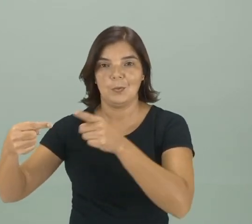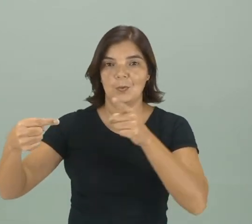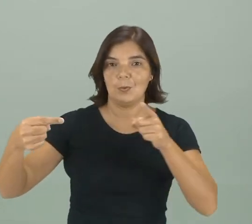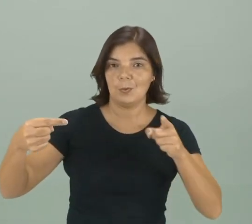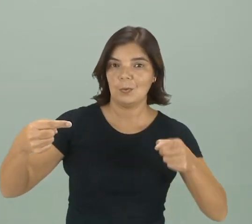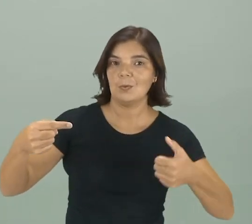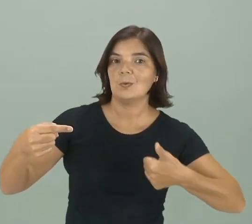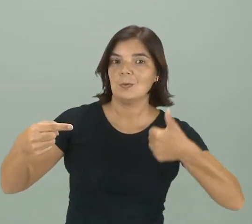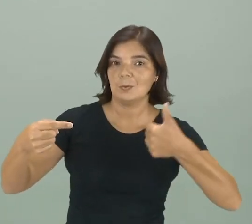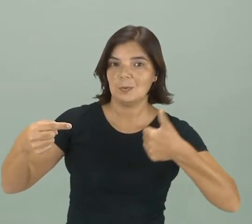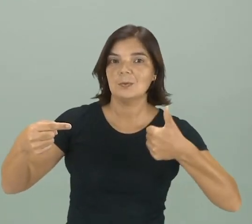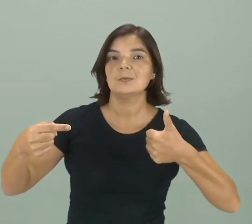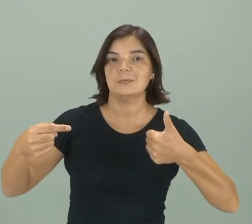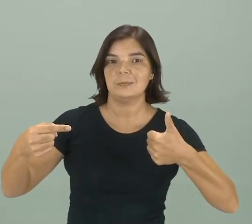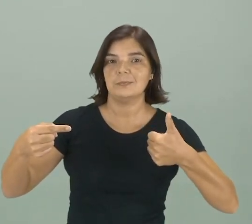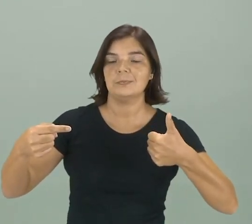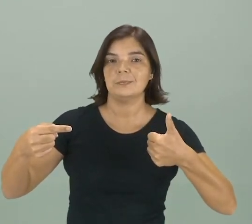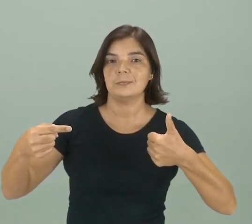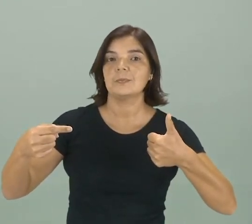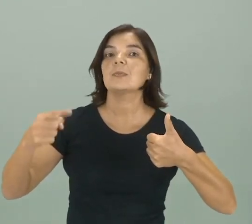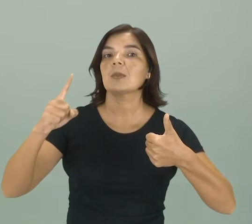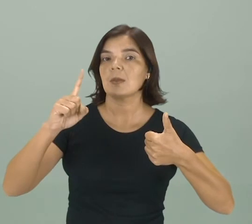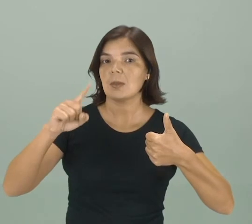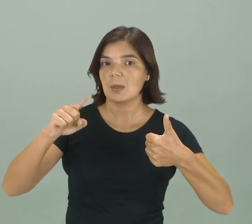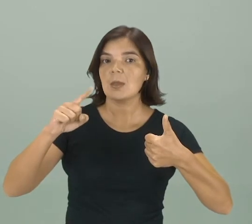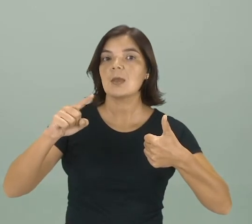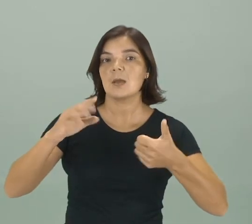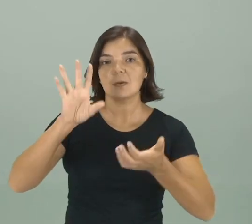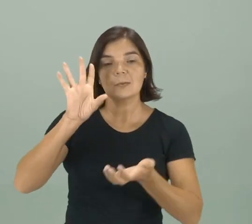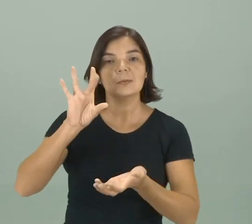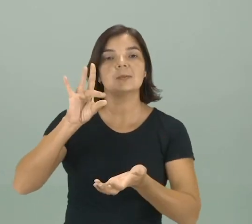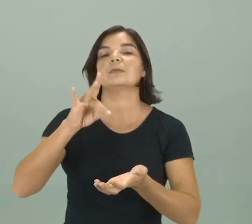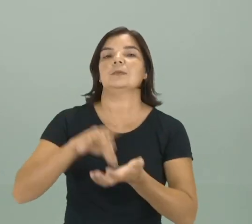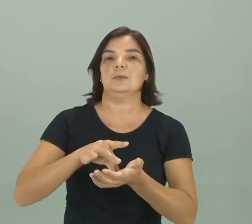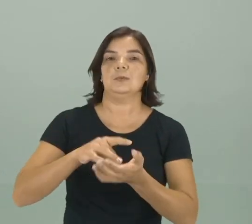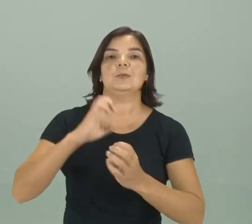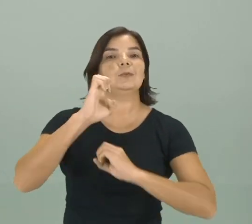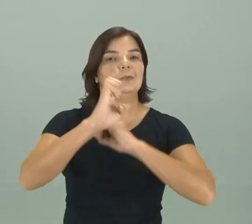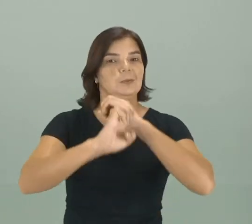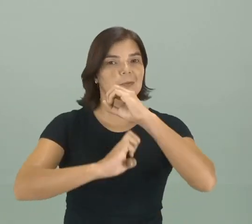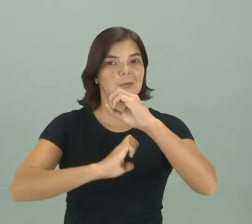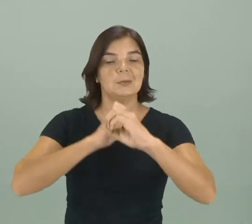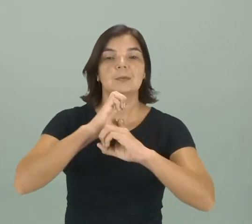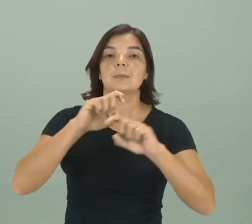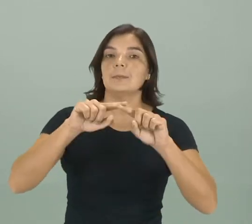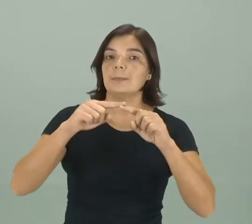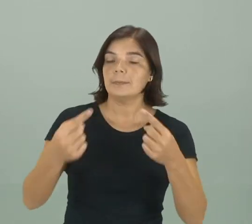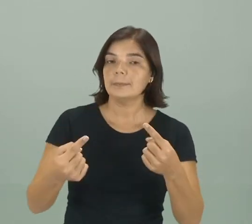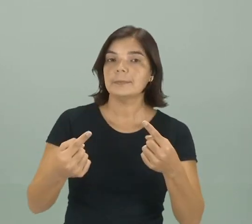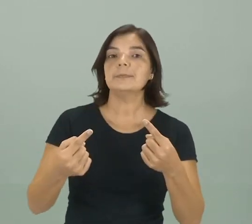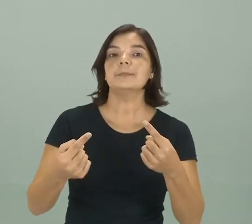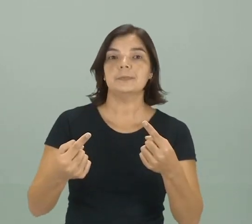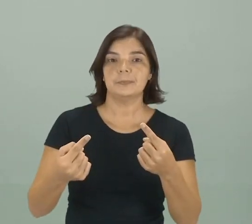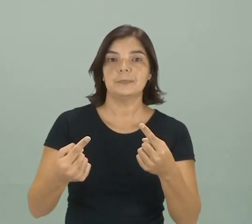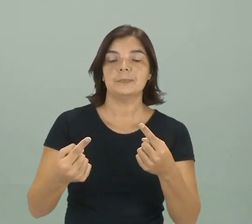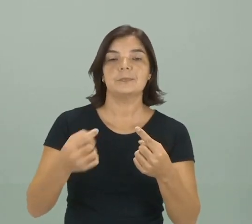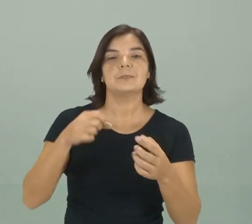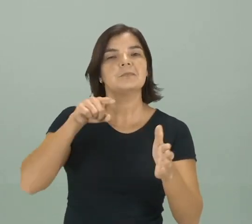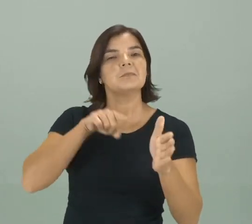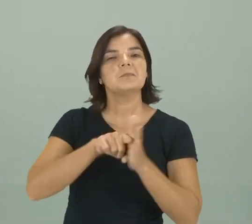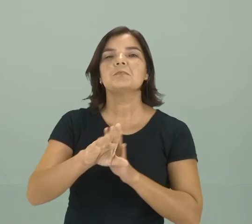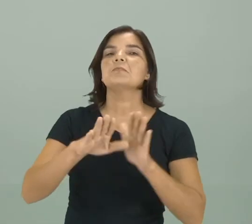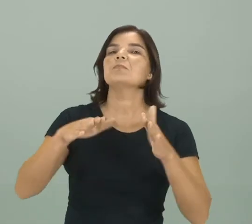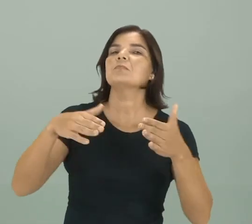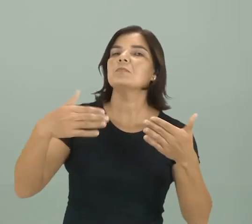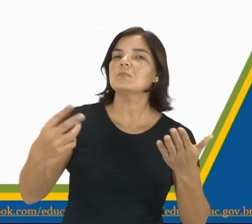polo positivo. Esse é o sentido real dos elétrons. Mas quando se pergunta qual